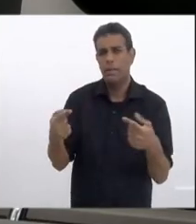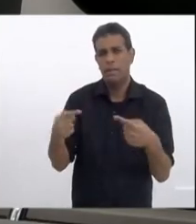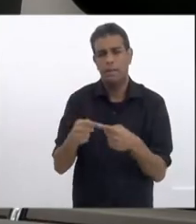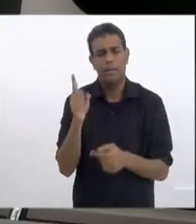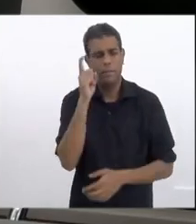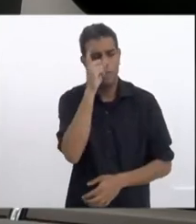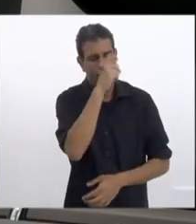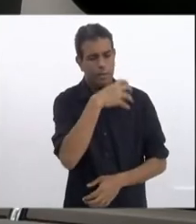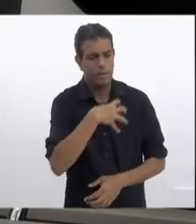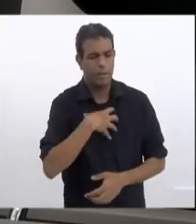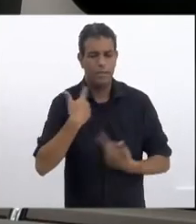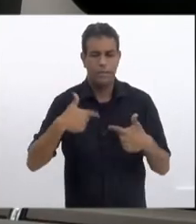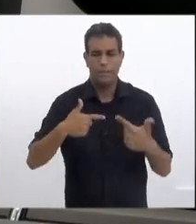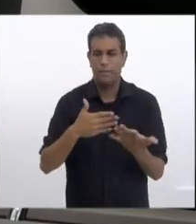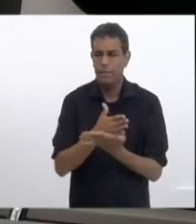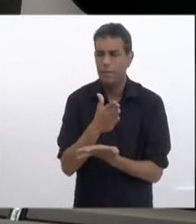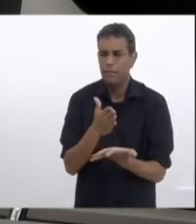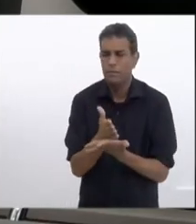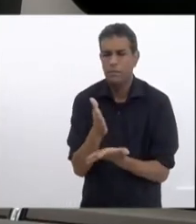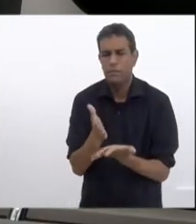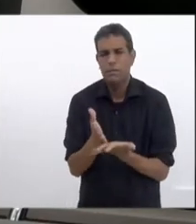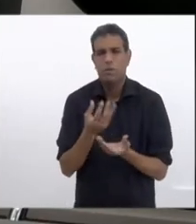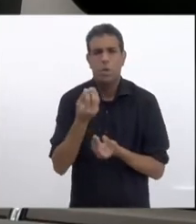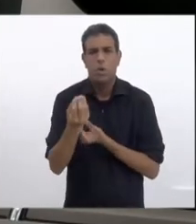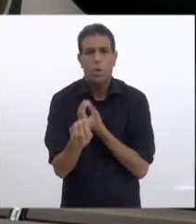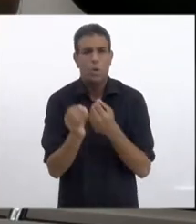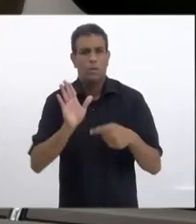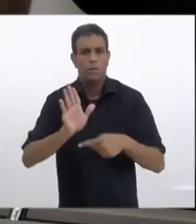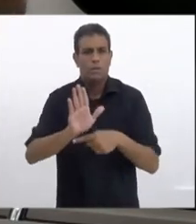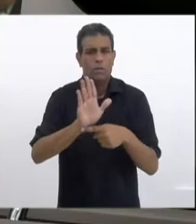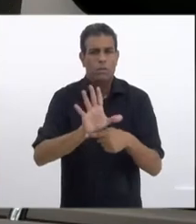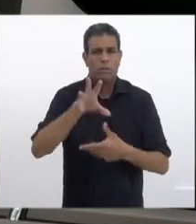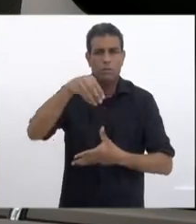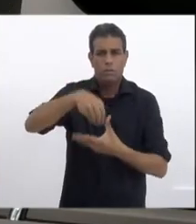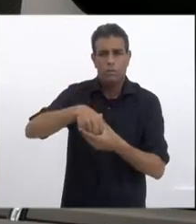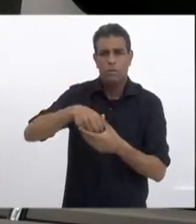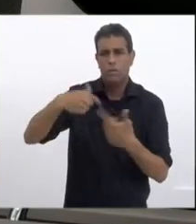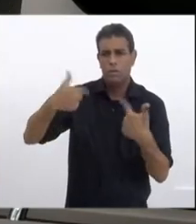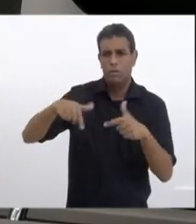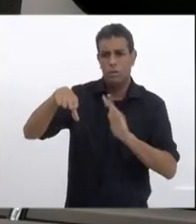em relação ao trabalho, renda e moradia também são condicionantes. Existem programas na Inglaterra, né,